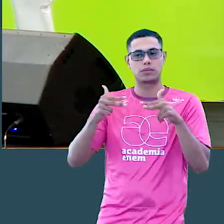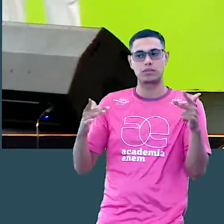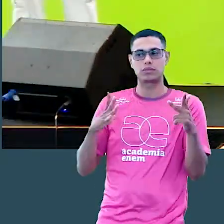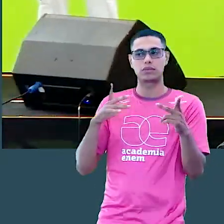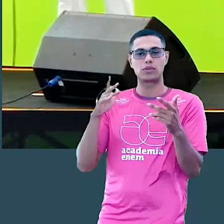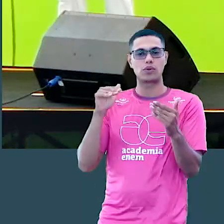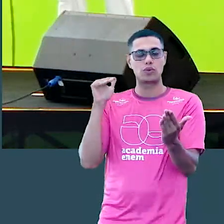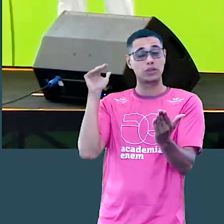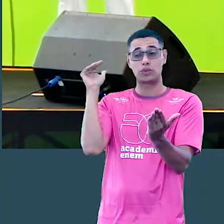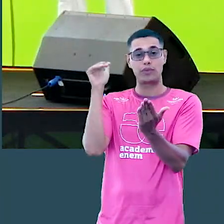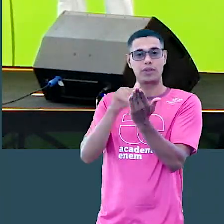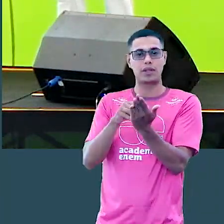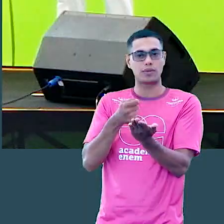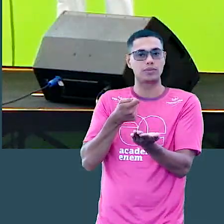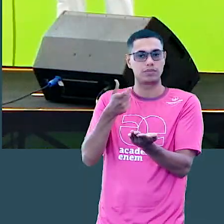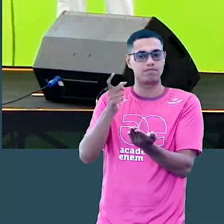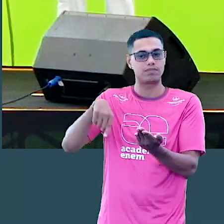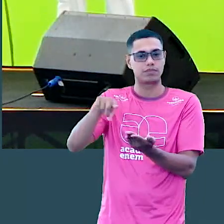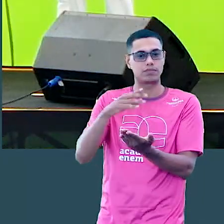vocês, certo?